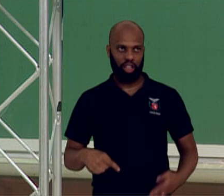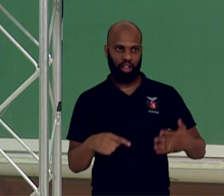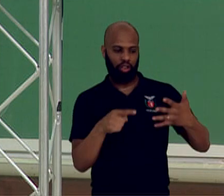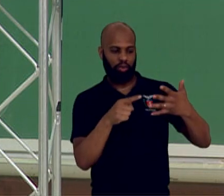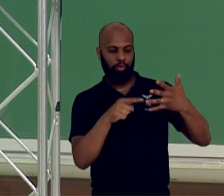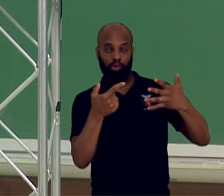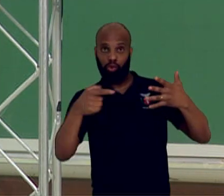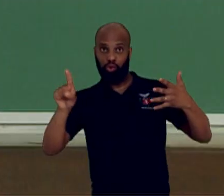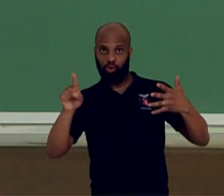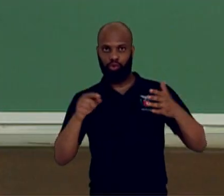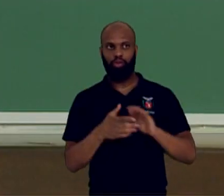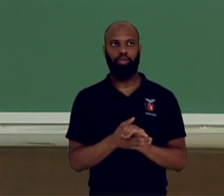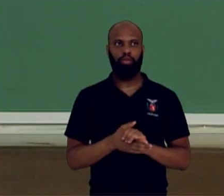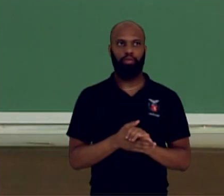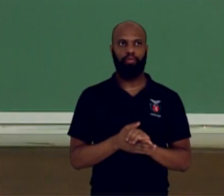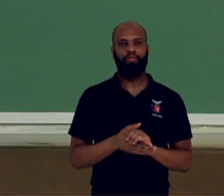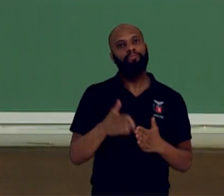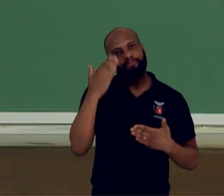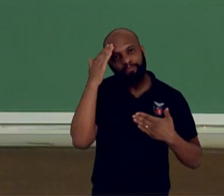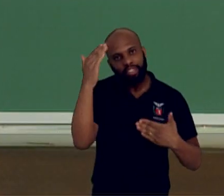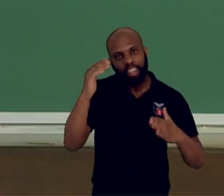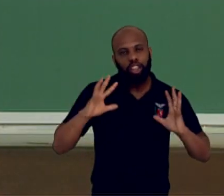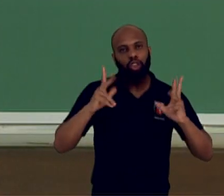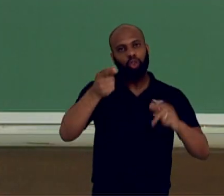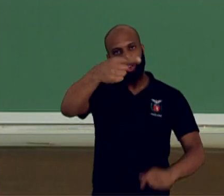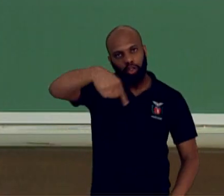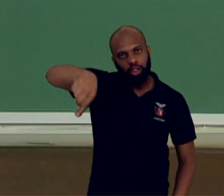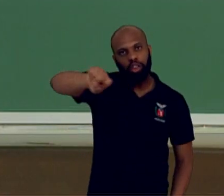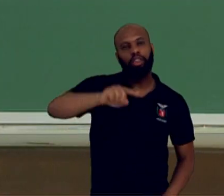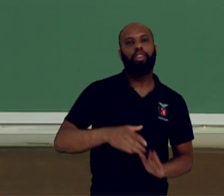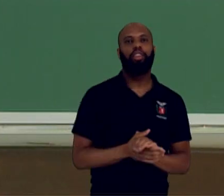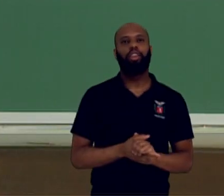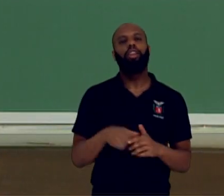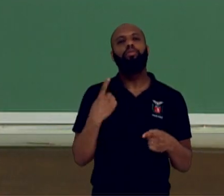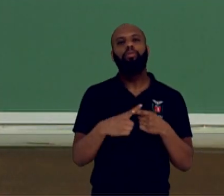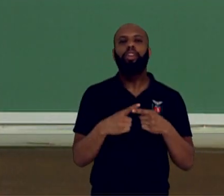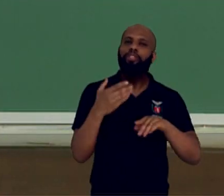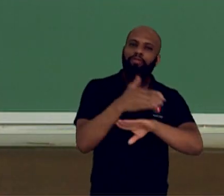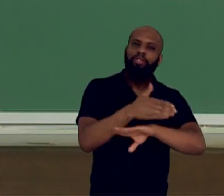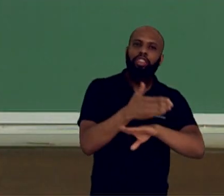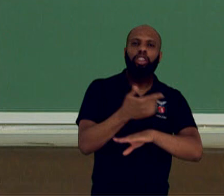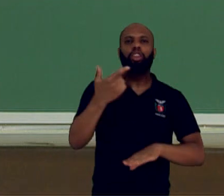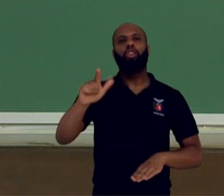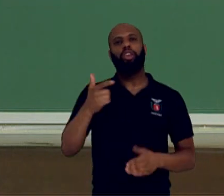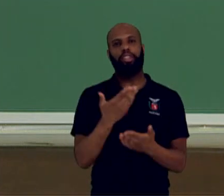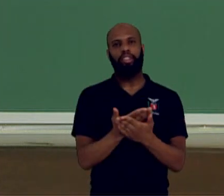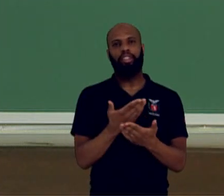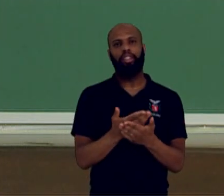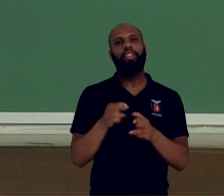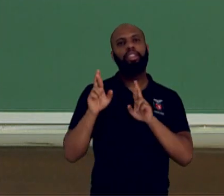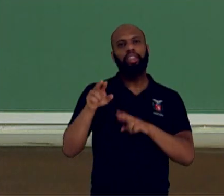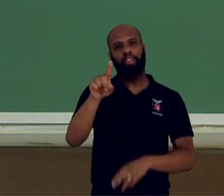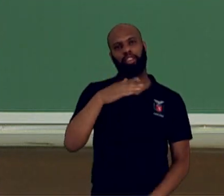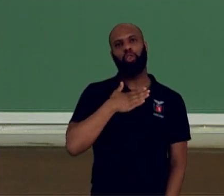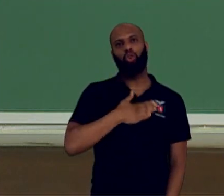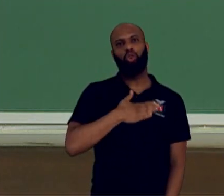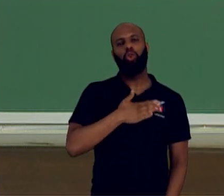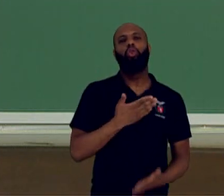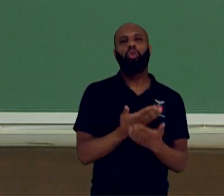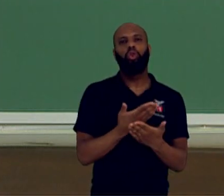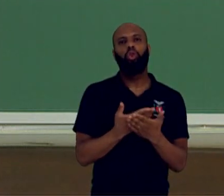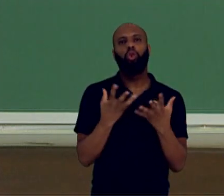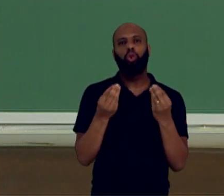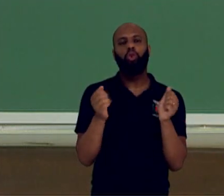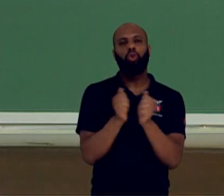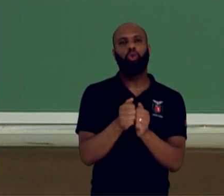aqui. Puxa vida, agradecer a todos vocês por terem participado mais dessa aula. Espero que tenham gostado, estudado bastante